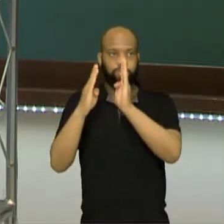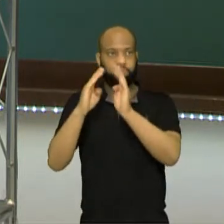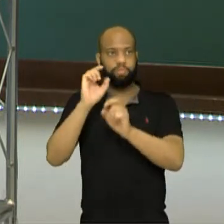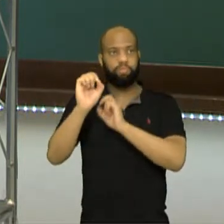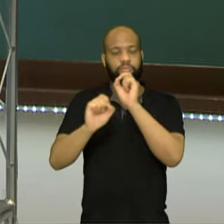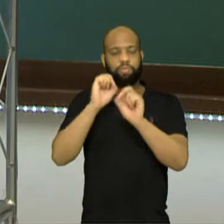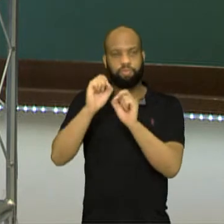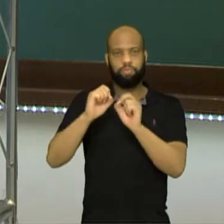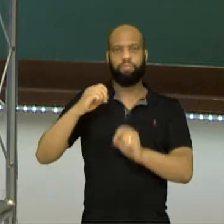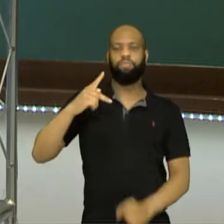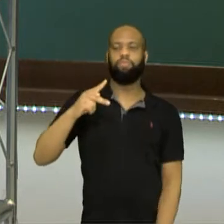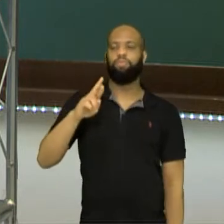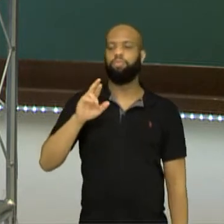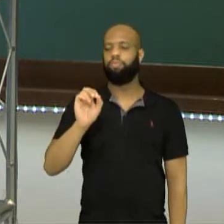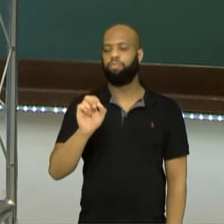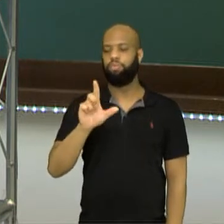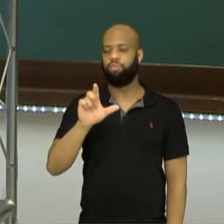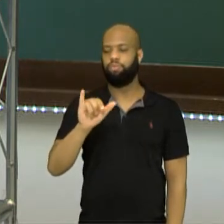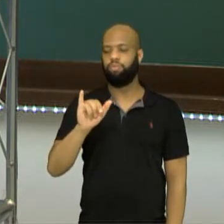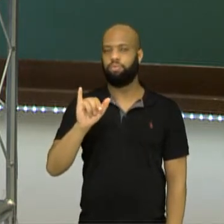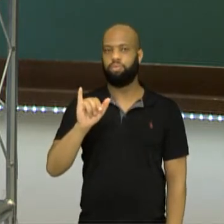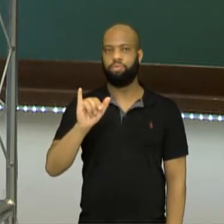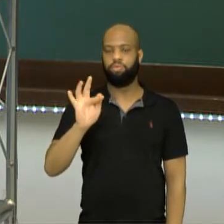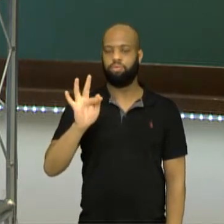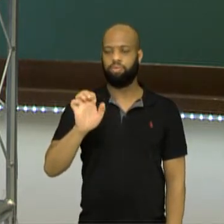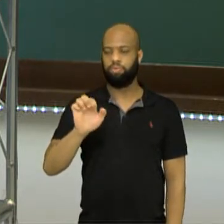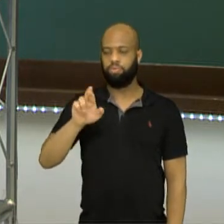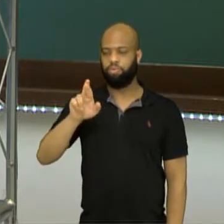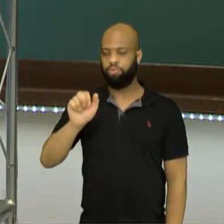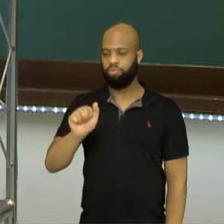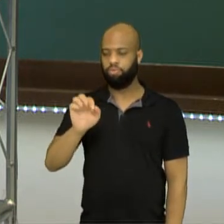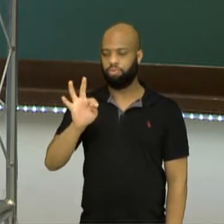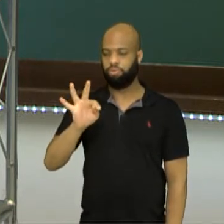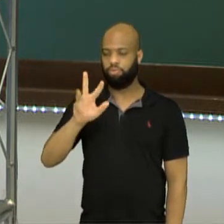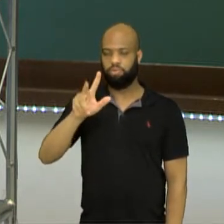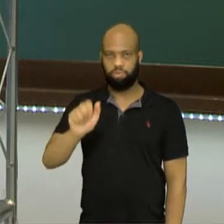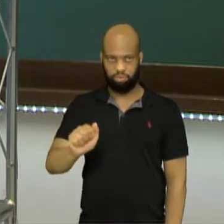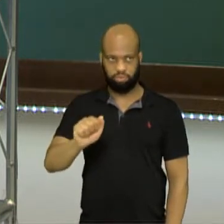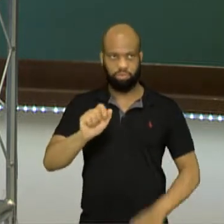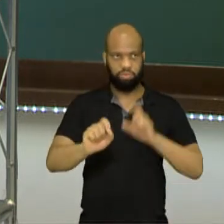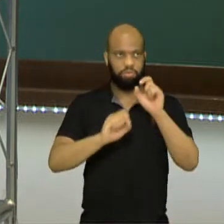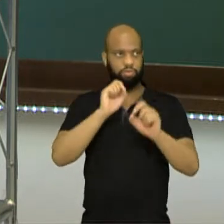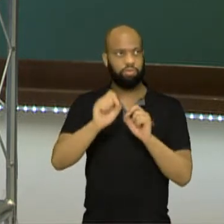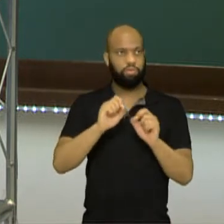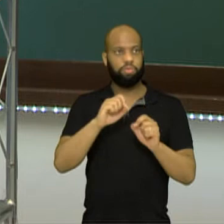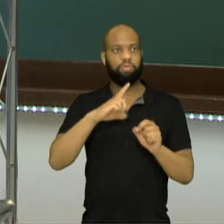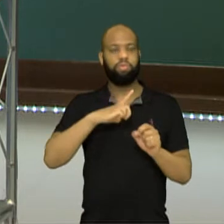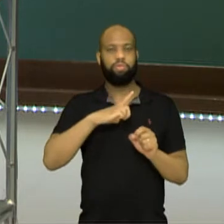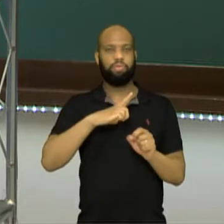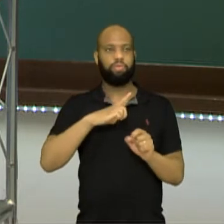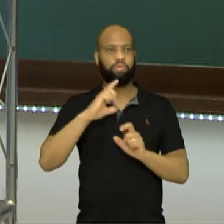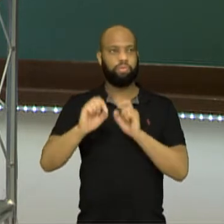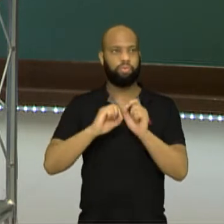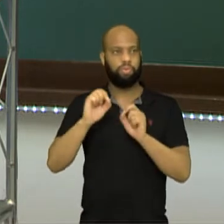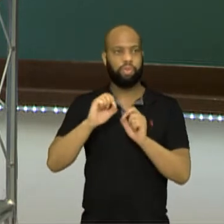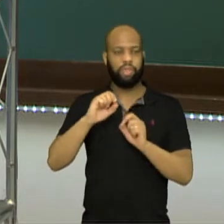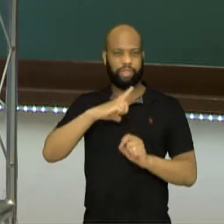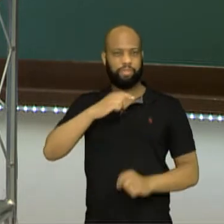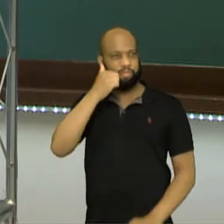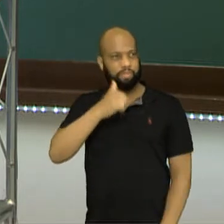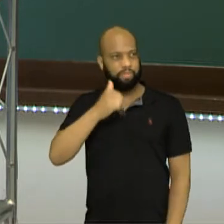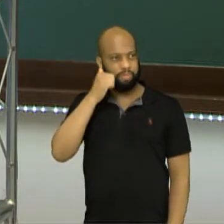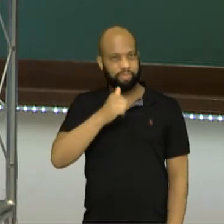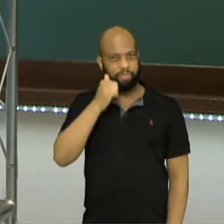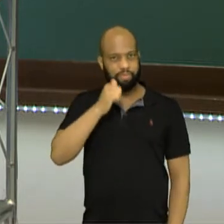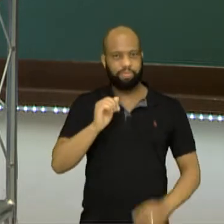proliferativa, né? O crescimento de um folículo que vai dar origem a um outro ovócito. Lembrando que as meninas já têm lá, já